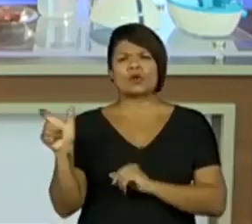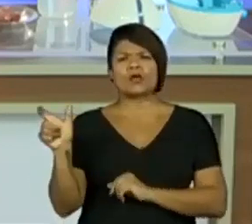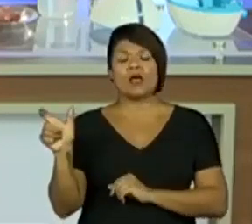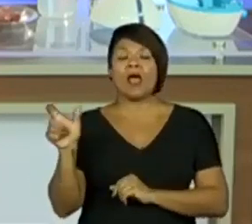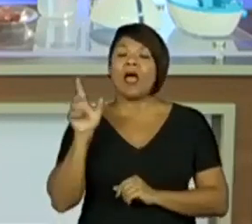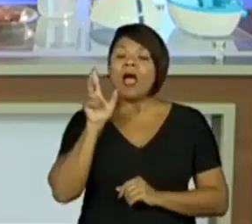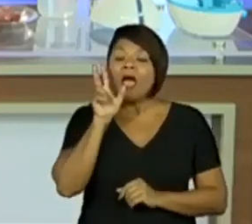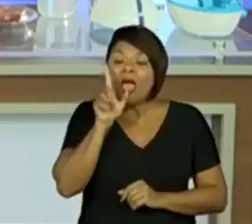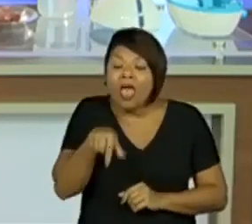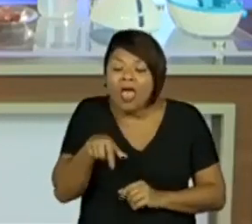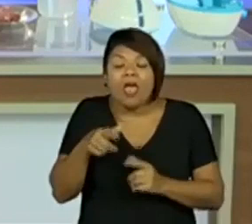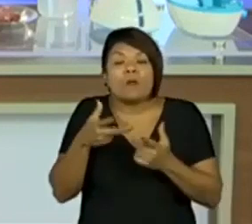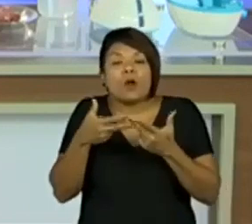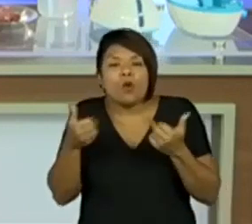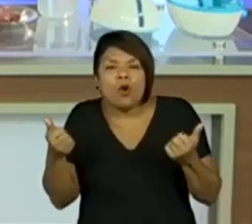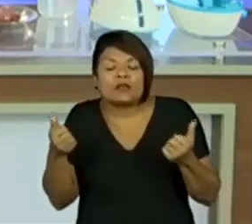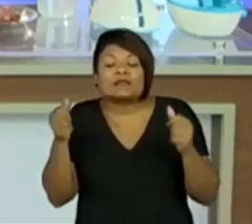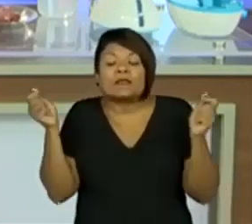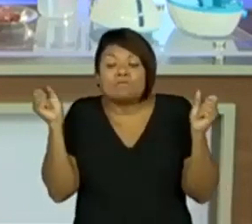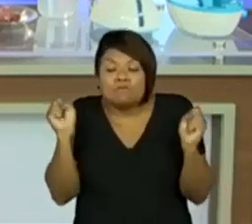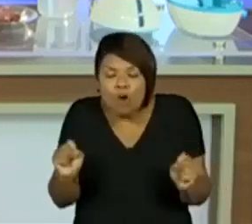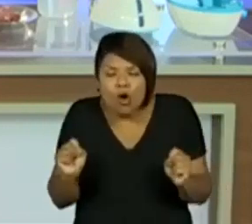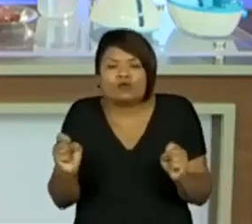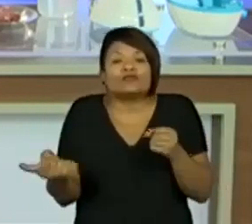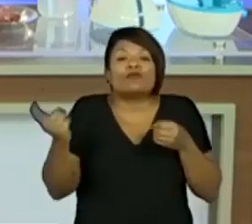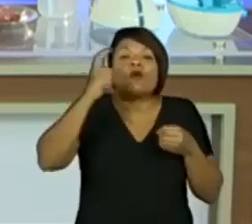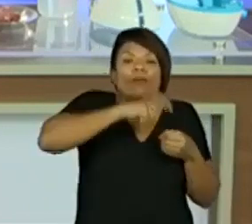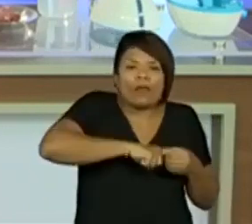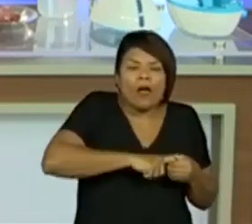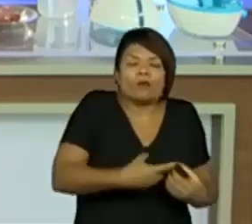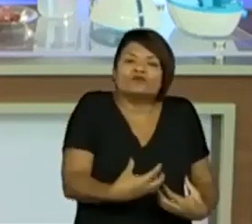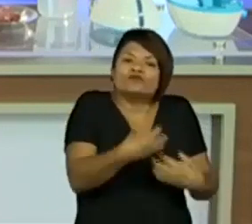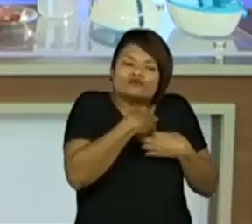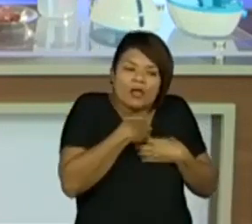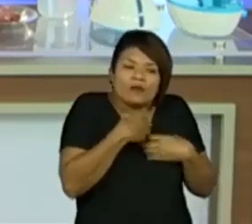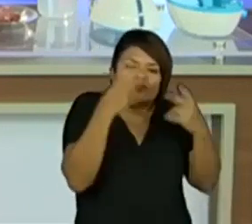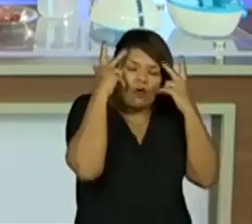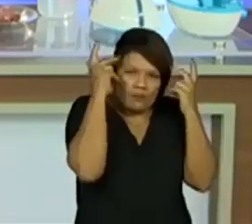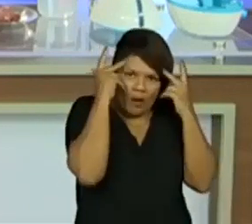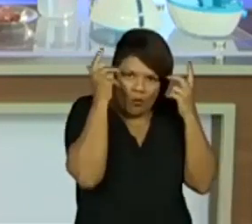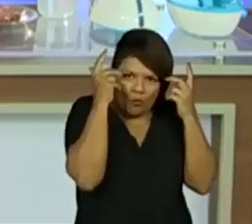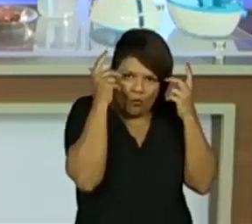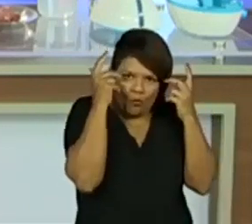estado original. Então vejam, o gelo,